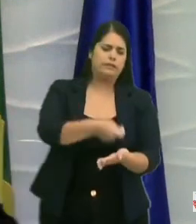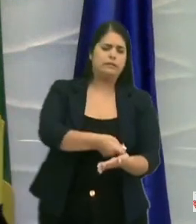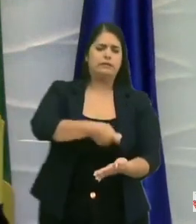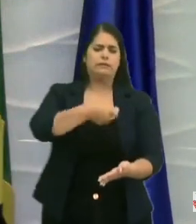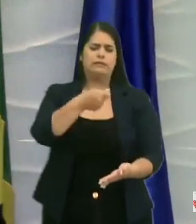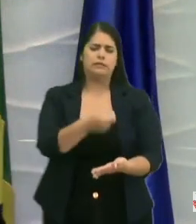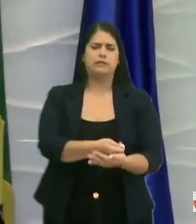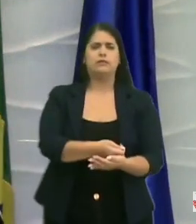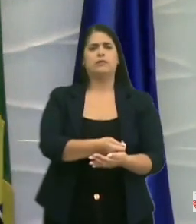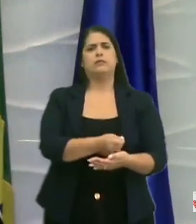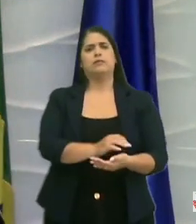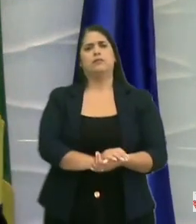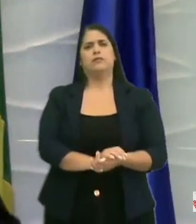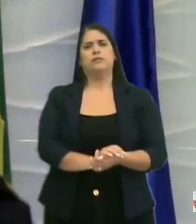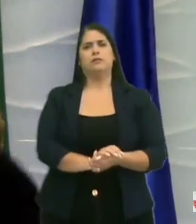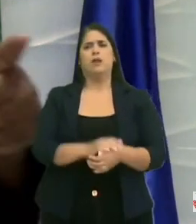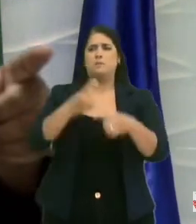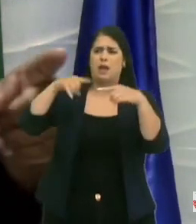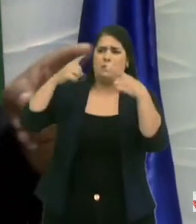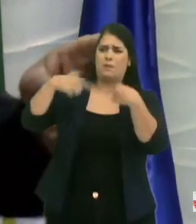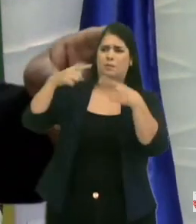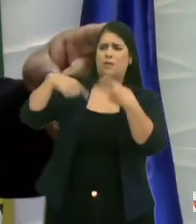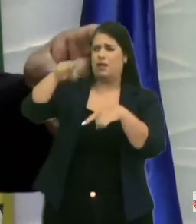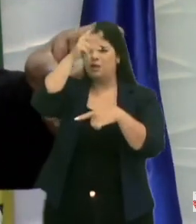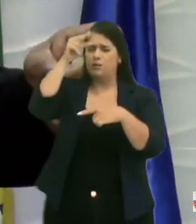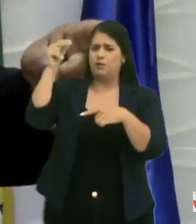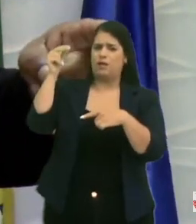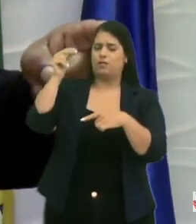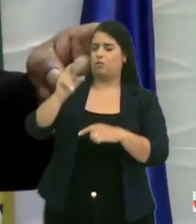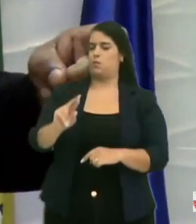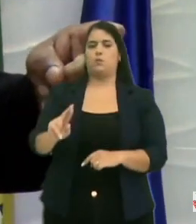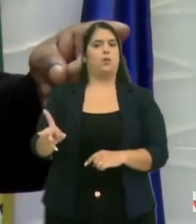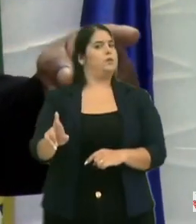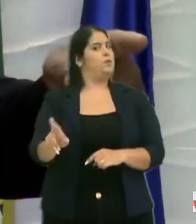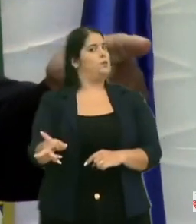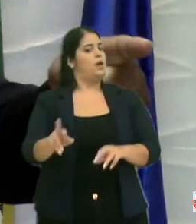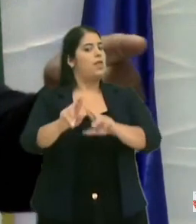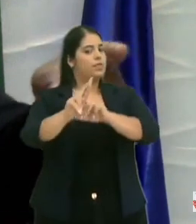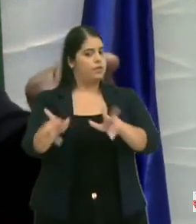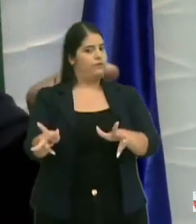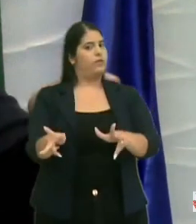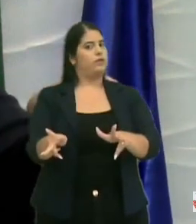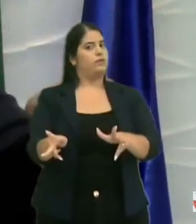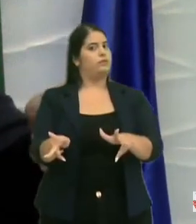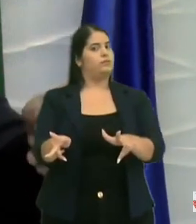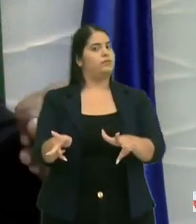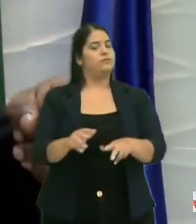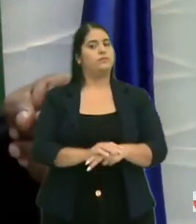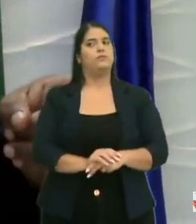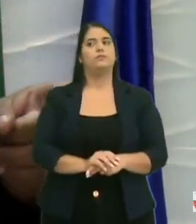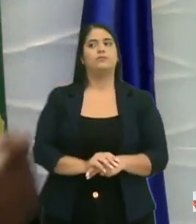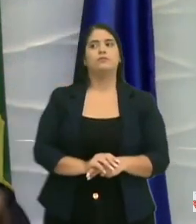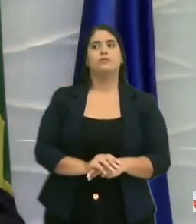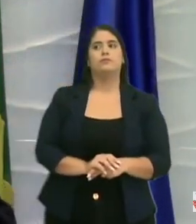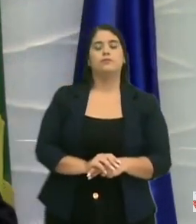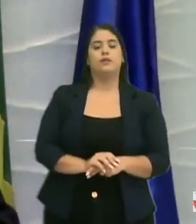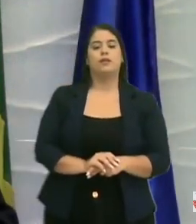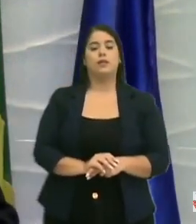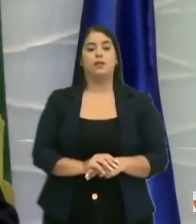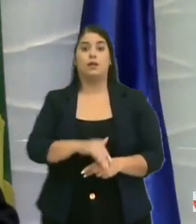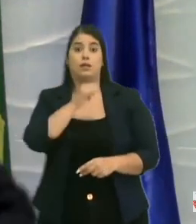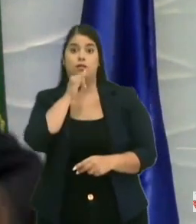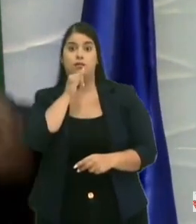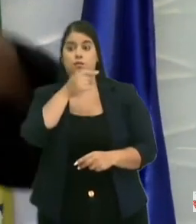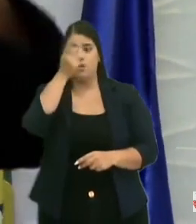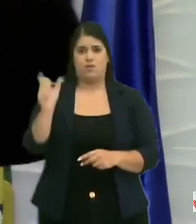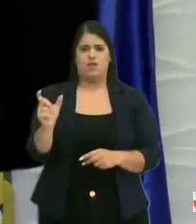educação, não estamos maltratando o prefeito. É diferente do que eu já vi hoje aqui. O cara pegar um microfone